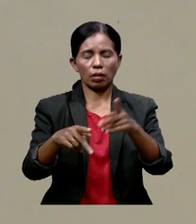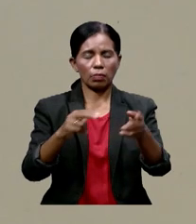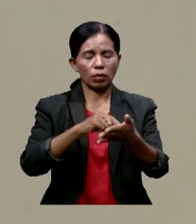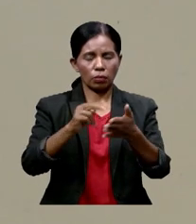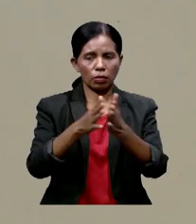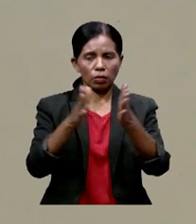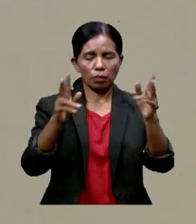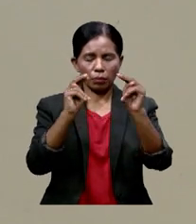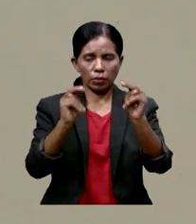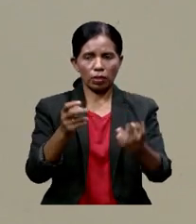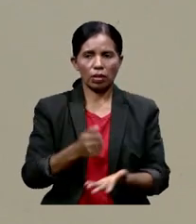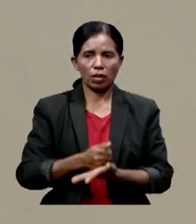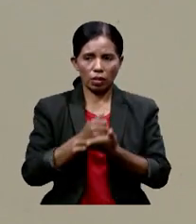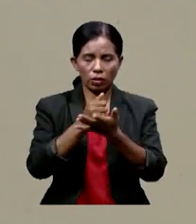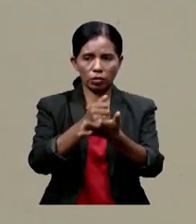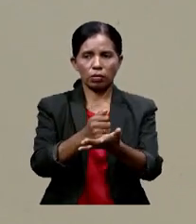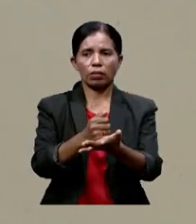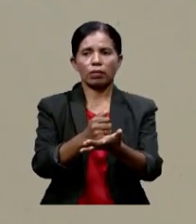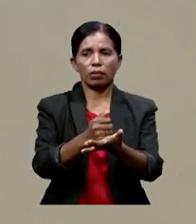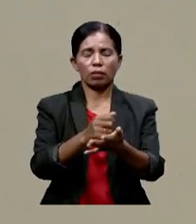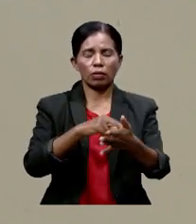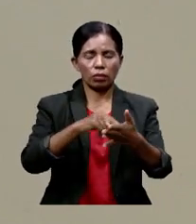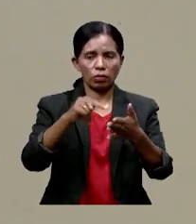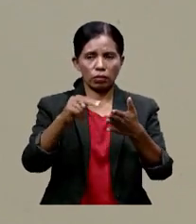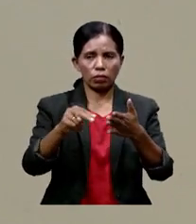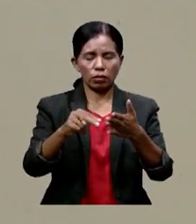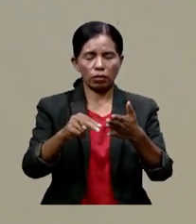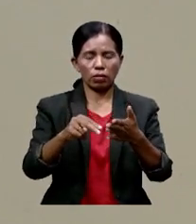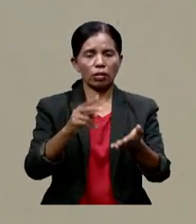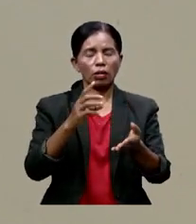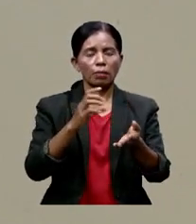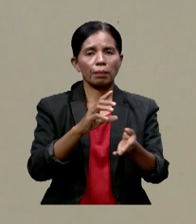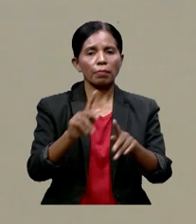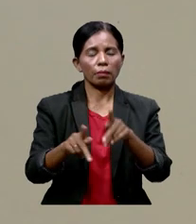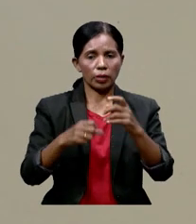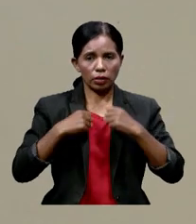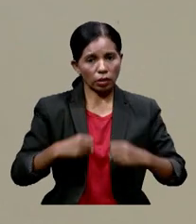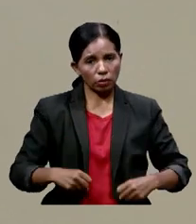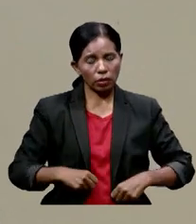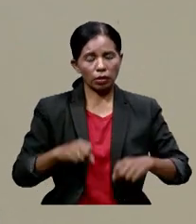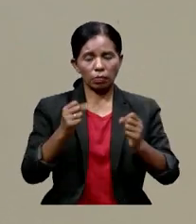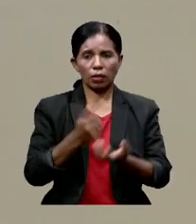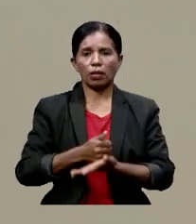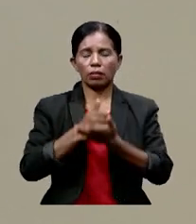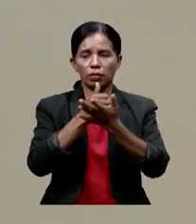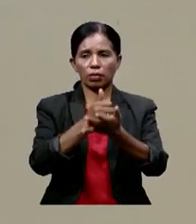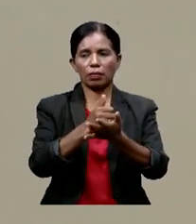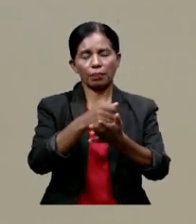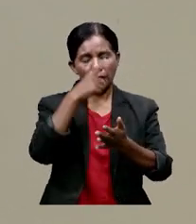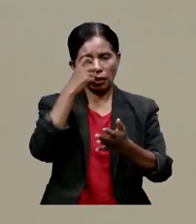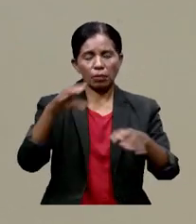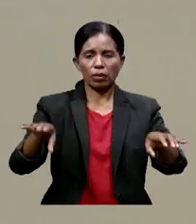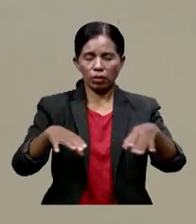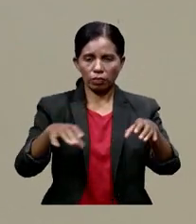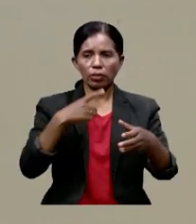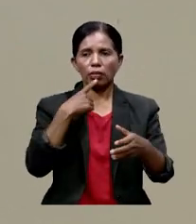tan precisamo sa ta poi utan numero pessoal saúde atunde pela halo atendimento tambe orientação serviço